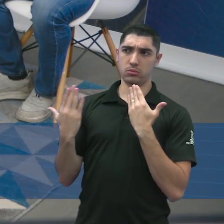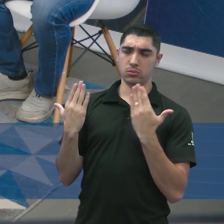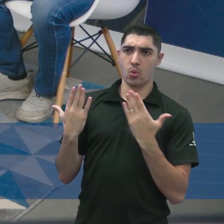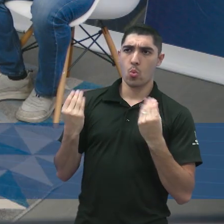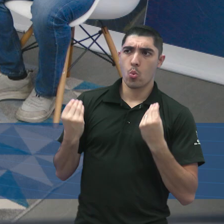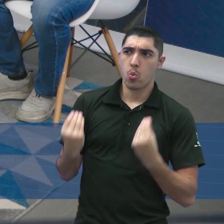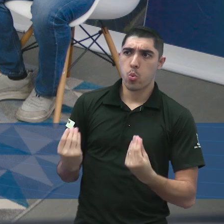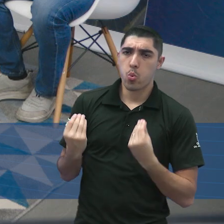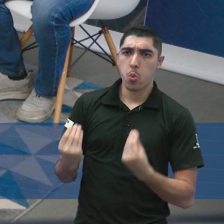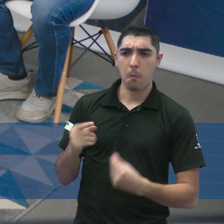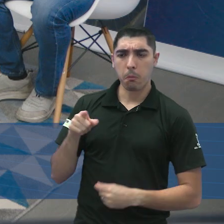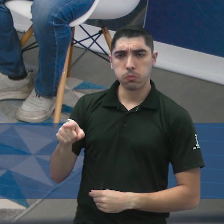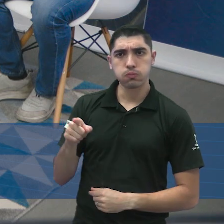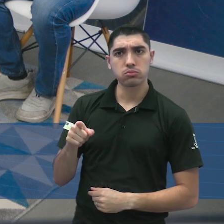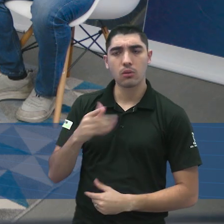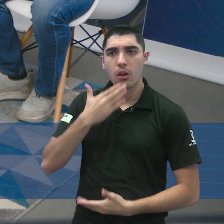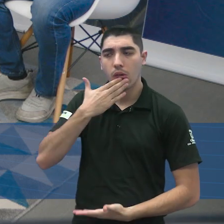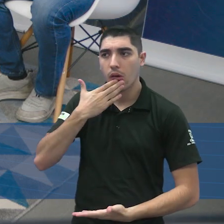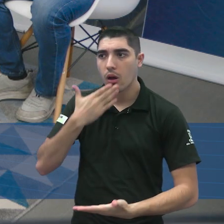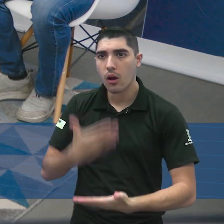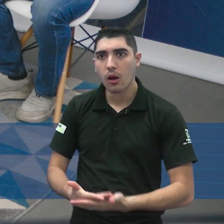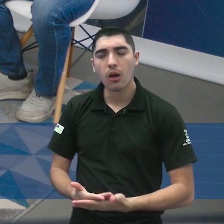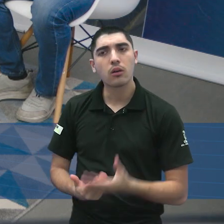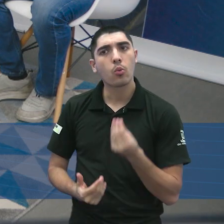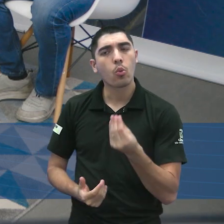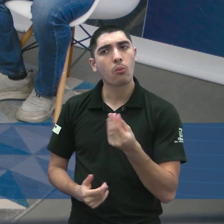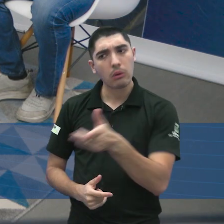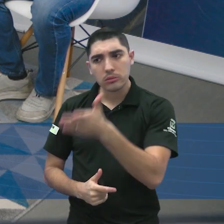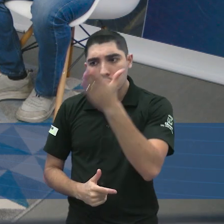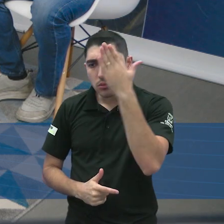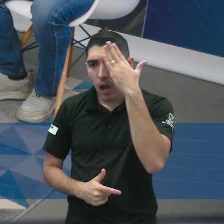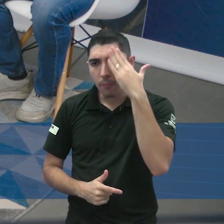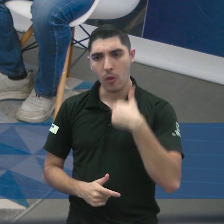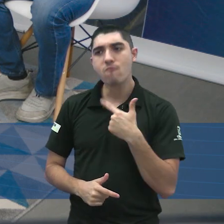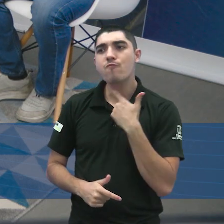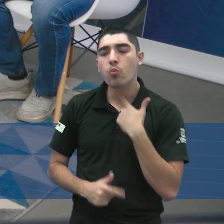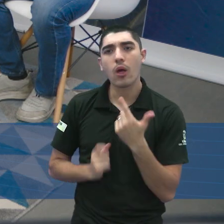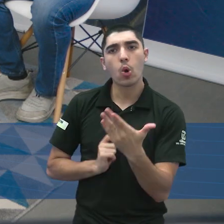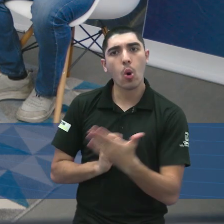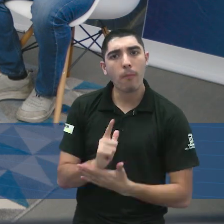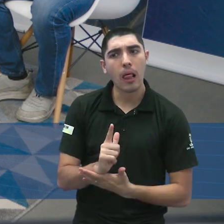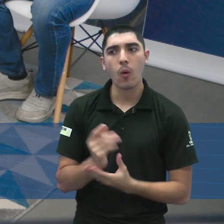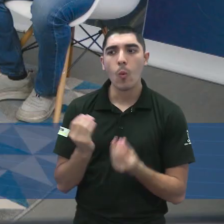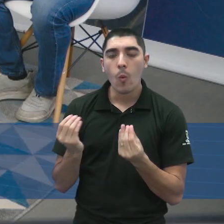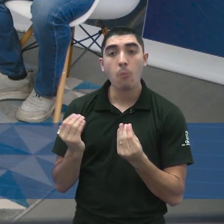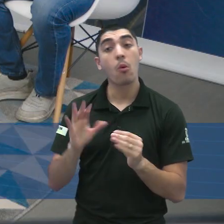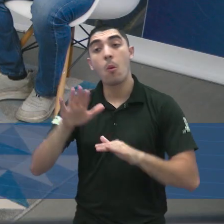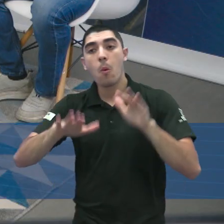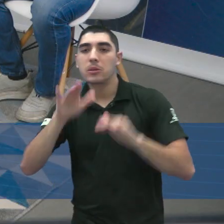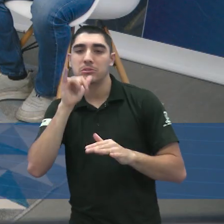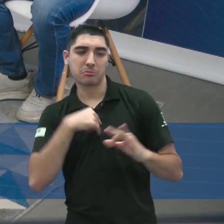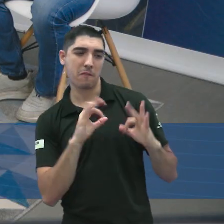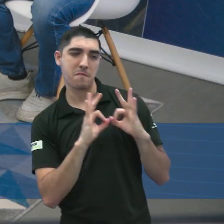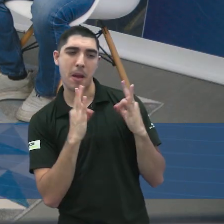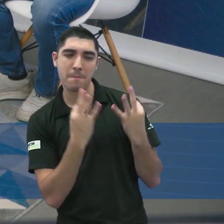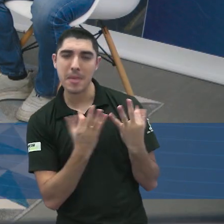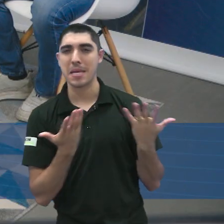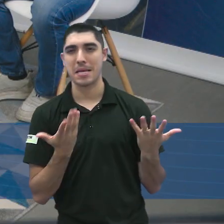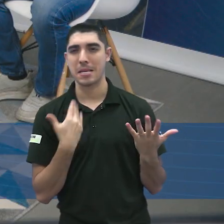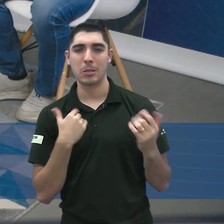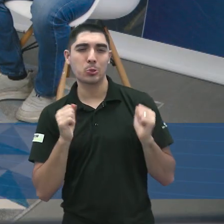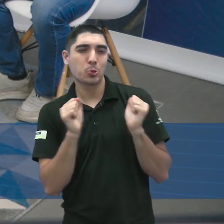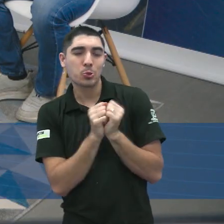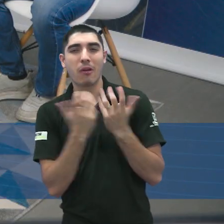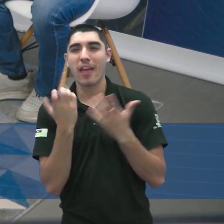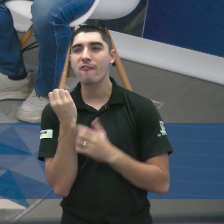é o algoritmo entregando para você uma coisa que você está com intenção de comprar ou conversou com a sua família de algum momento, de que nem ela comentou